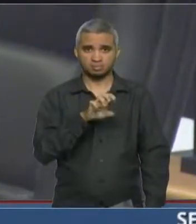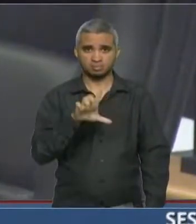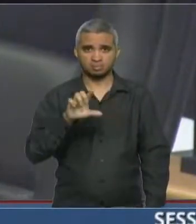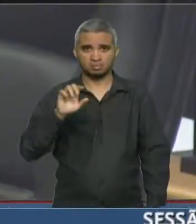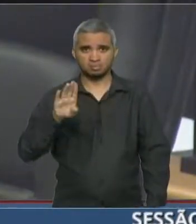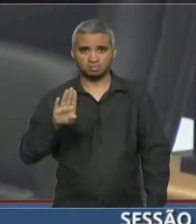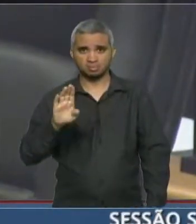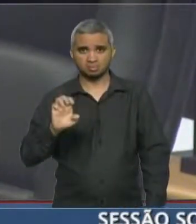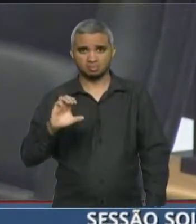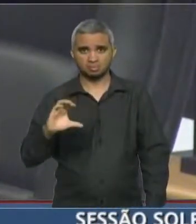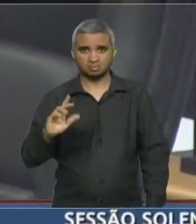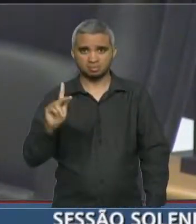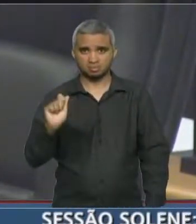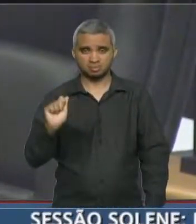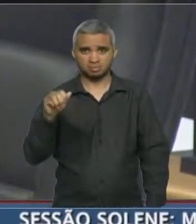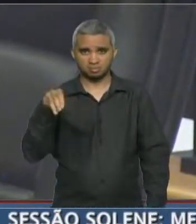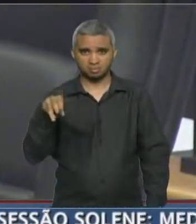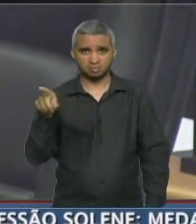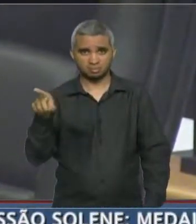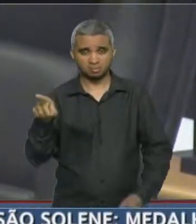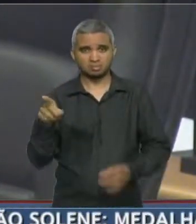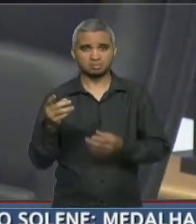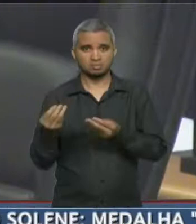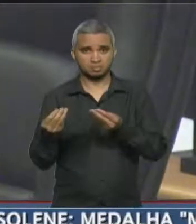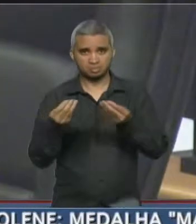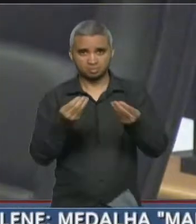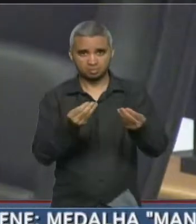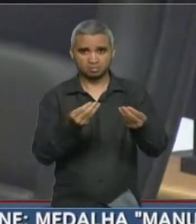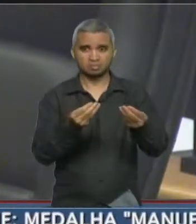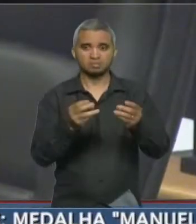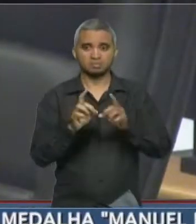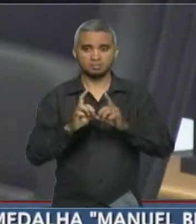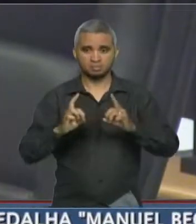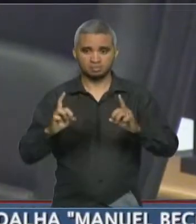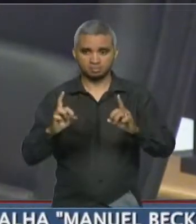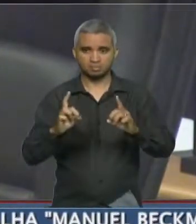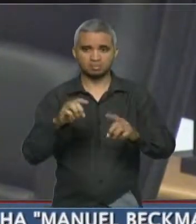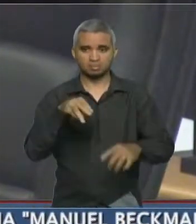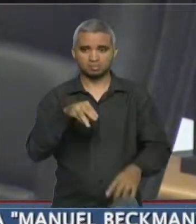O projeto de resolução, o projeto de decreto legislativo número